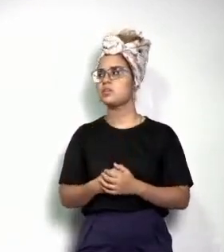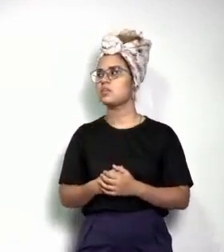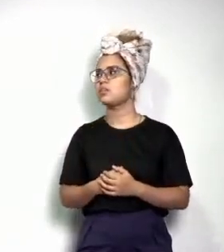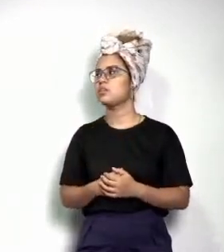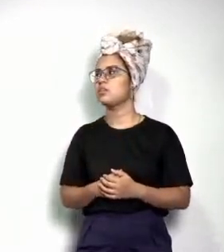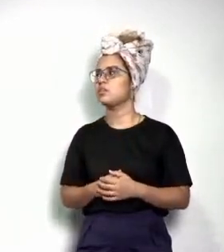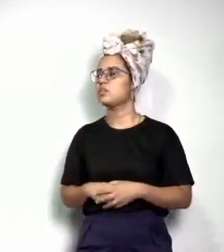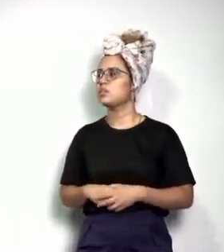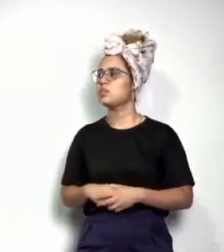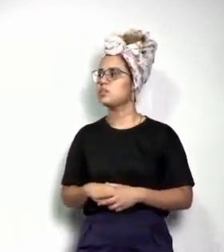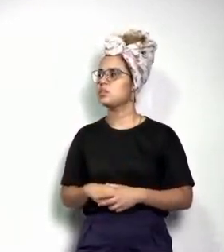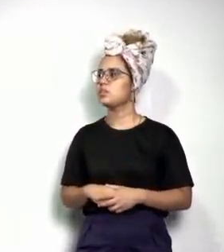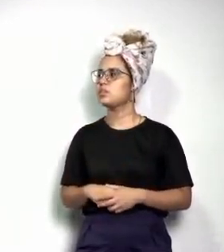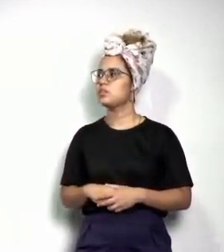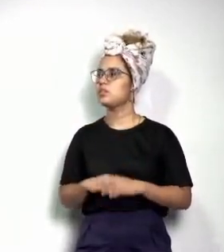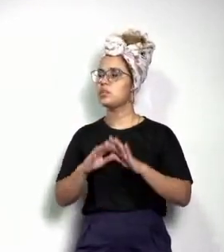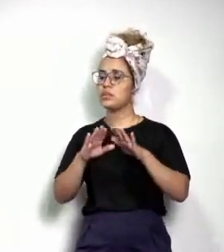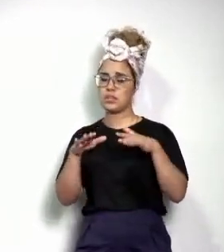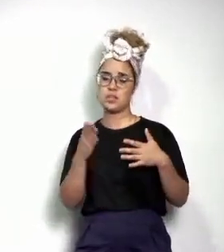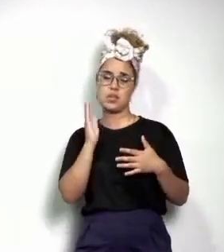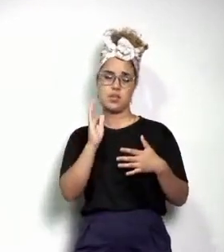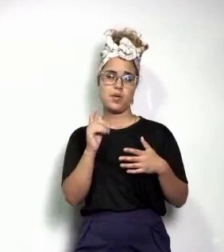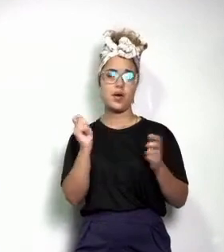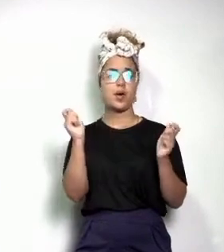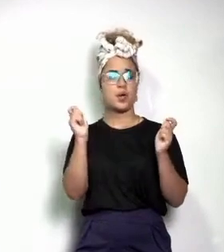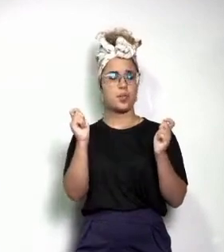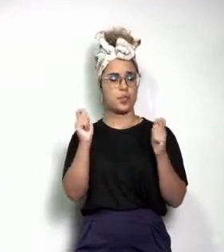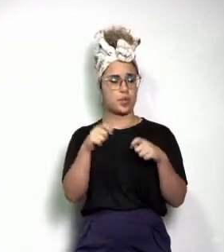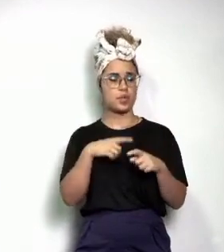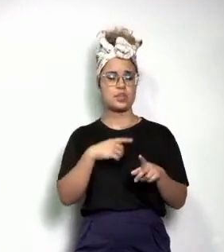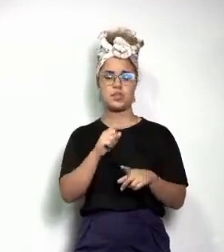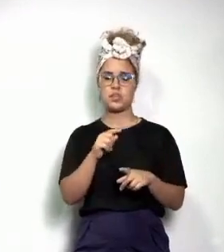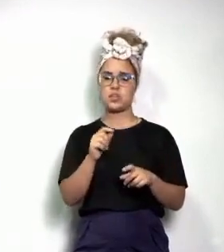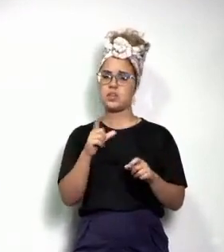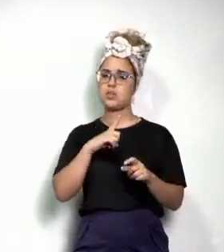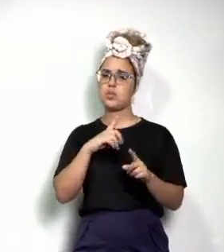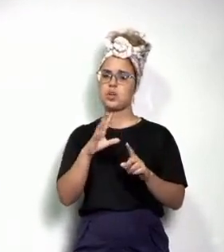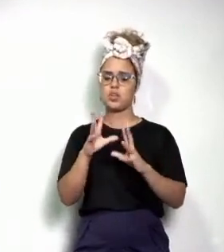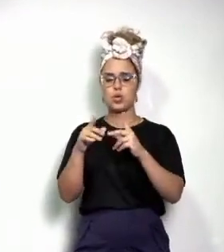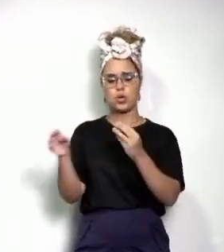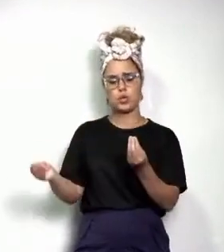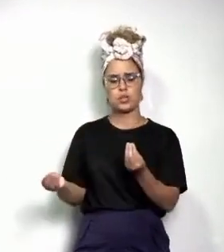Então, é uma possibilidade sempre, até porque elas vêm